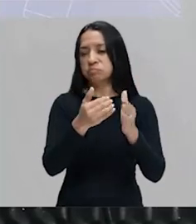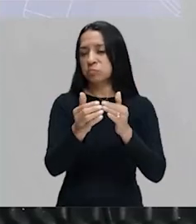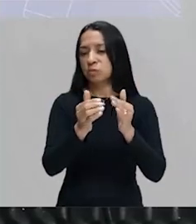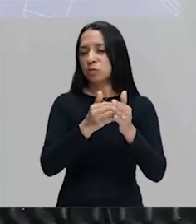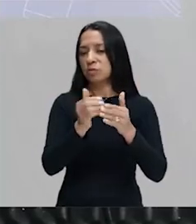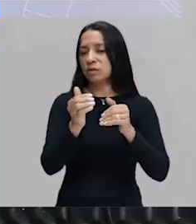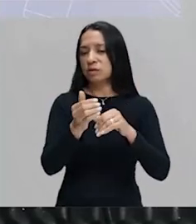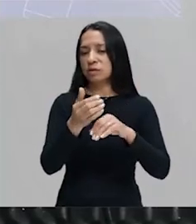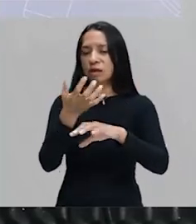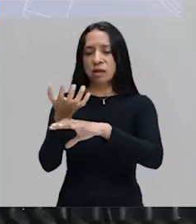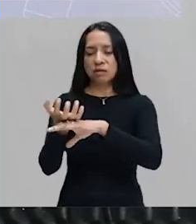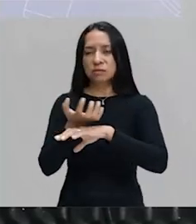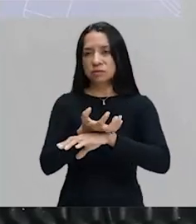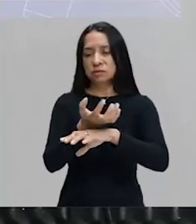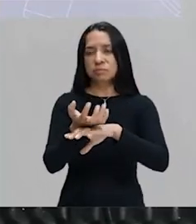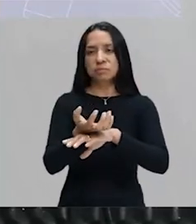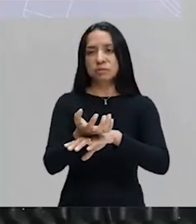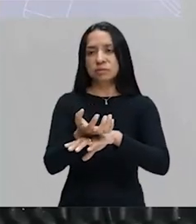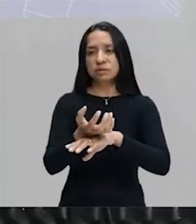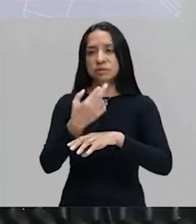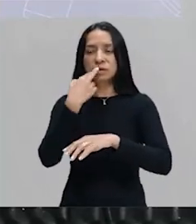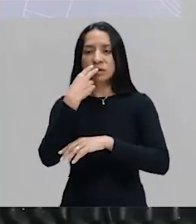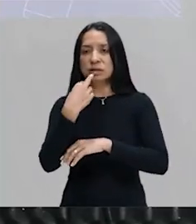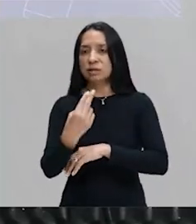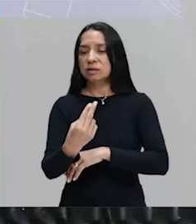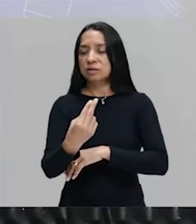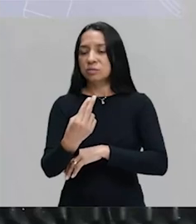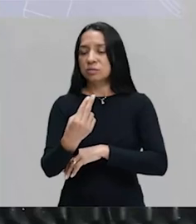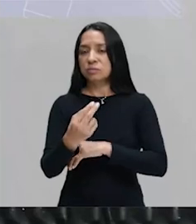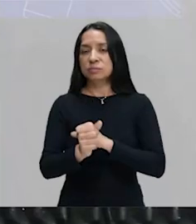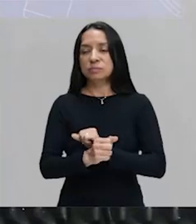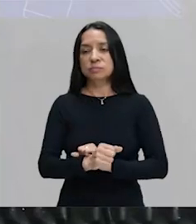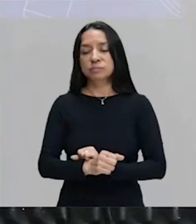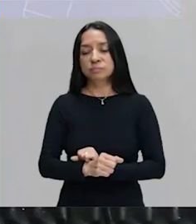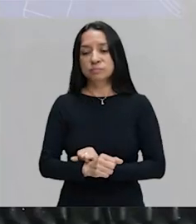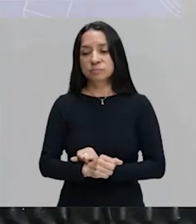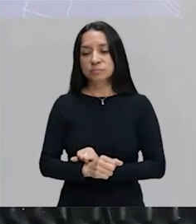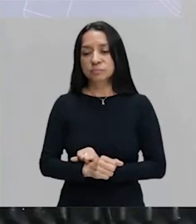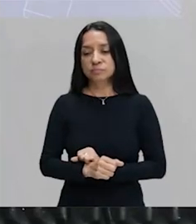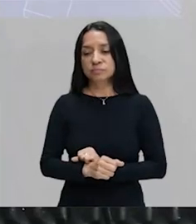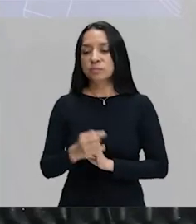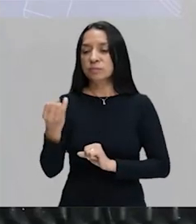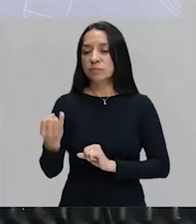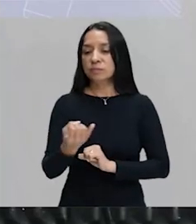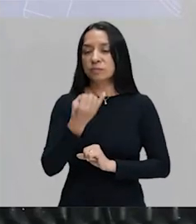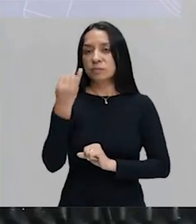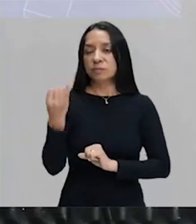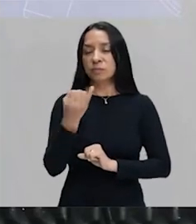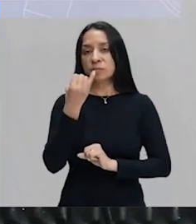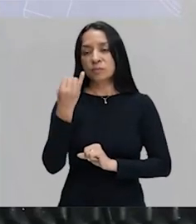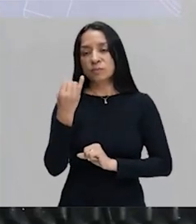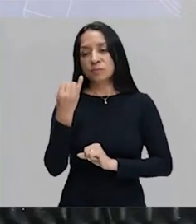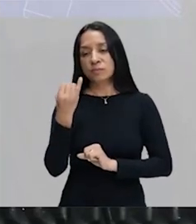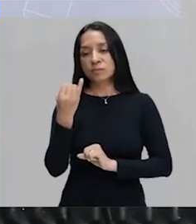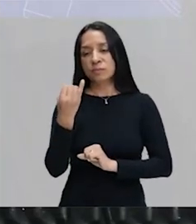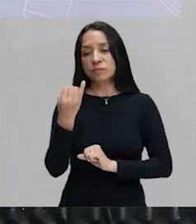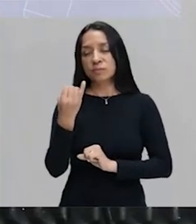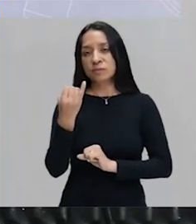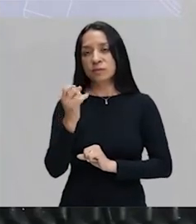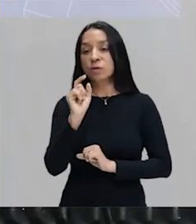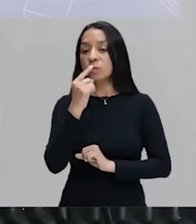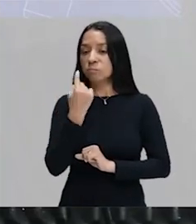ele de qualquer idioma, seja ele de qualquer disciplina, é importantíssimo uma